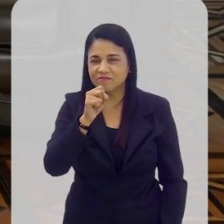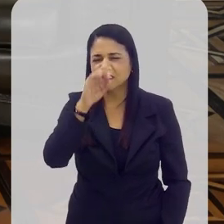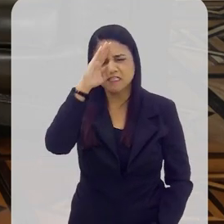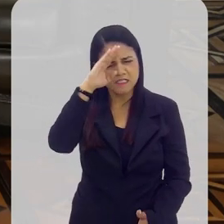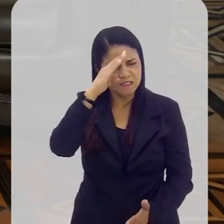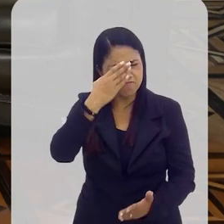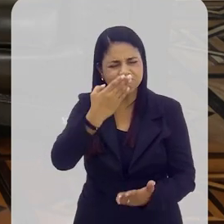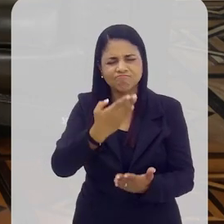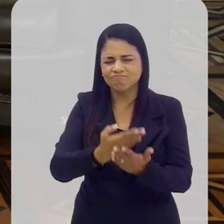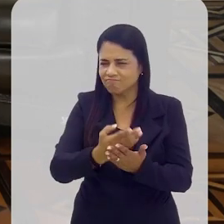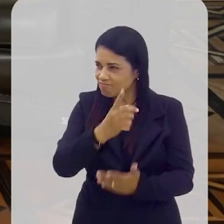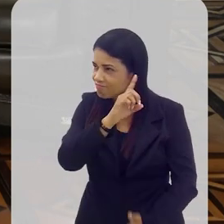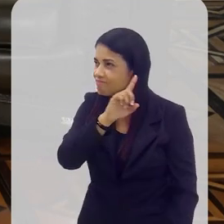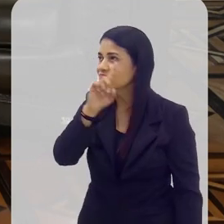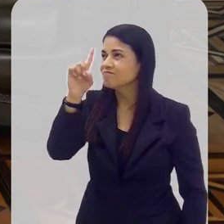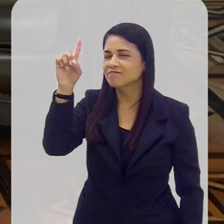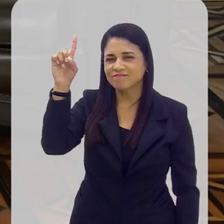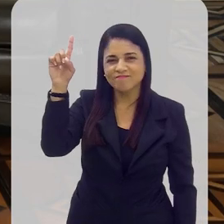somente em ti.